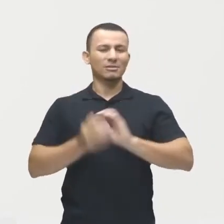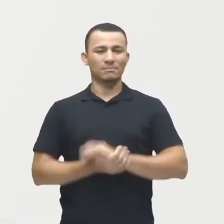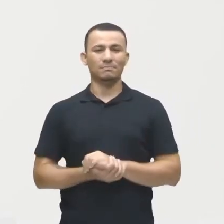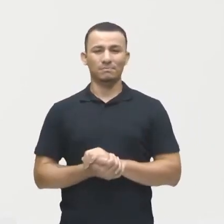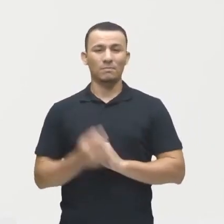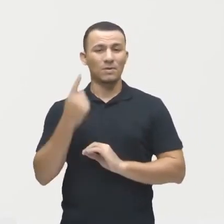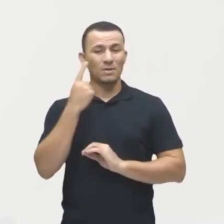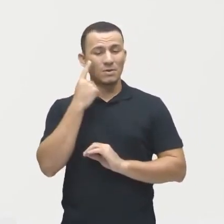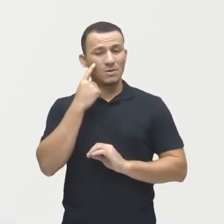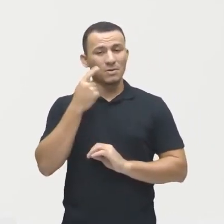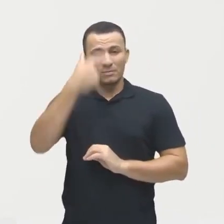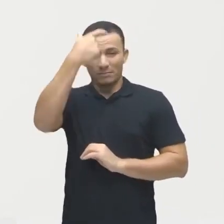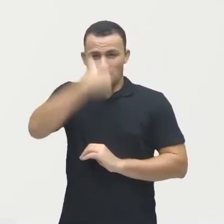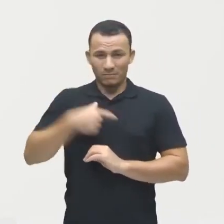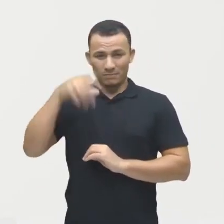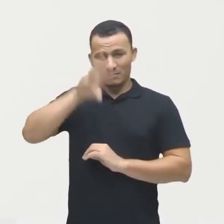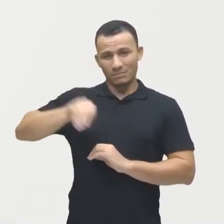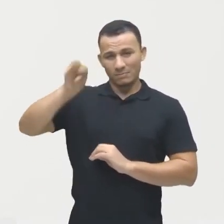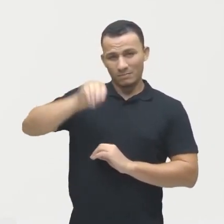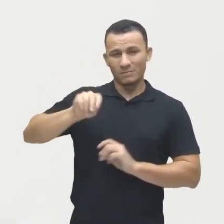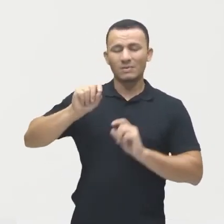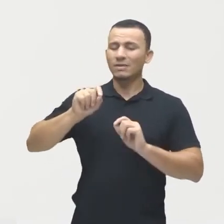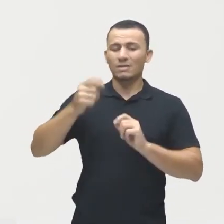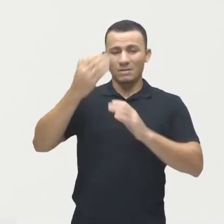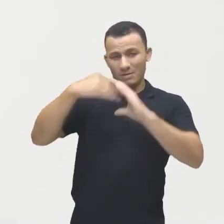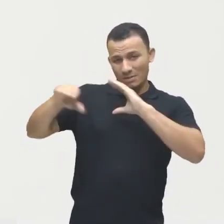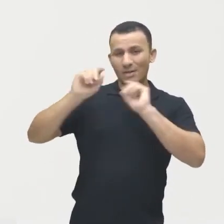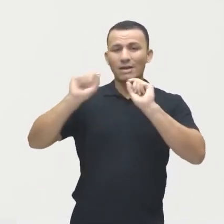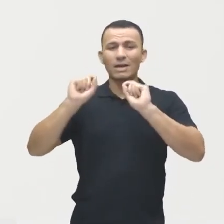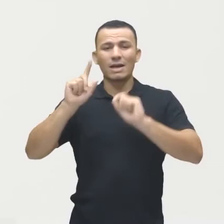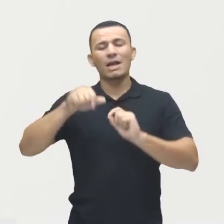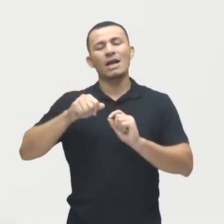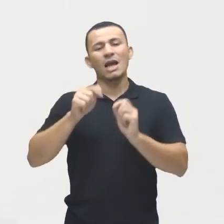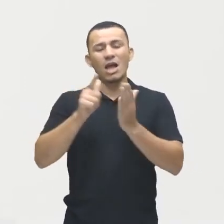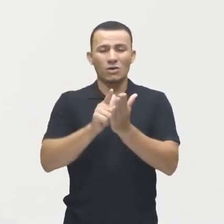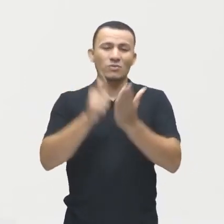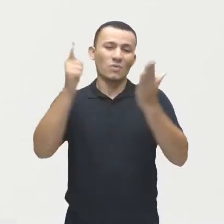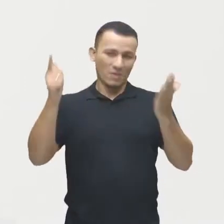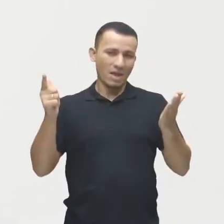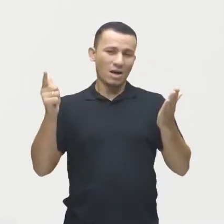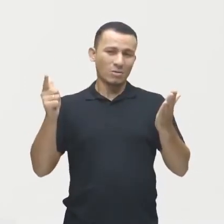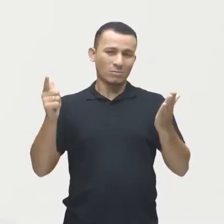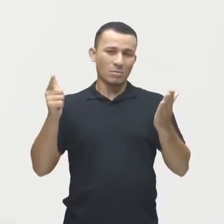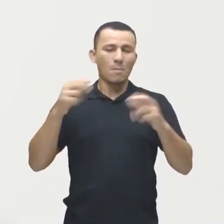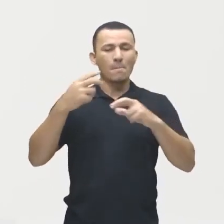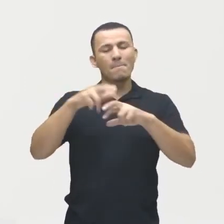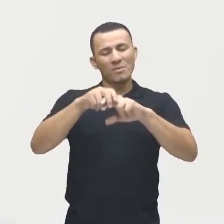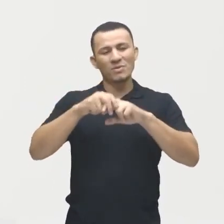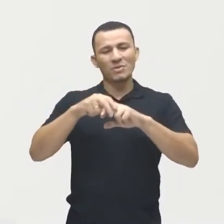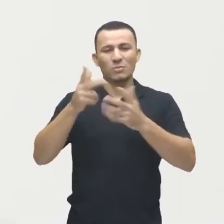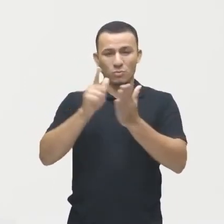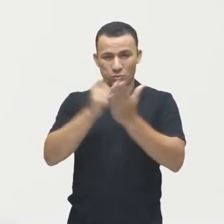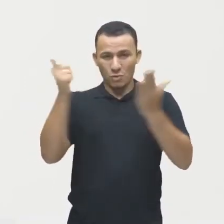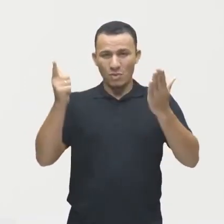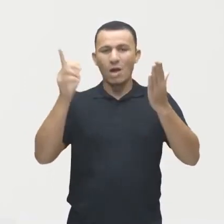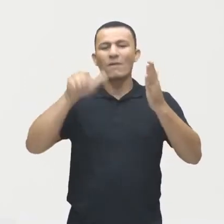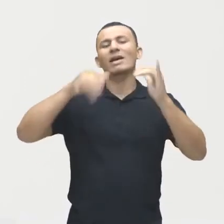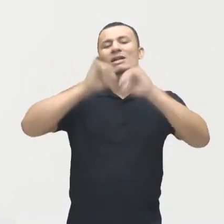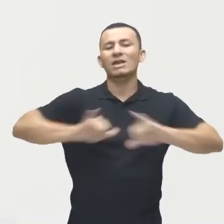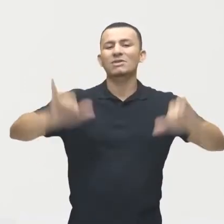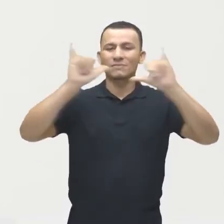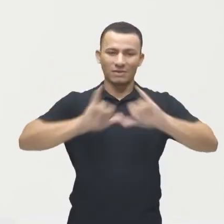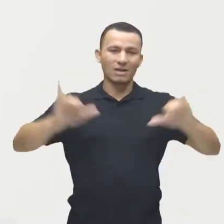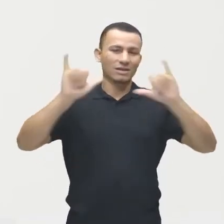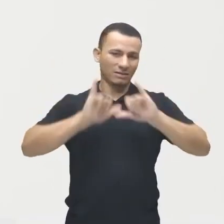O emissor é o jornal. Não é ele que está mandando mensagens, informações e